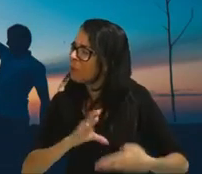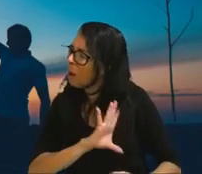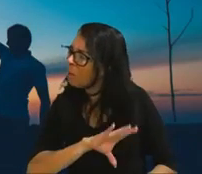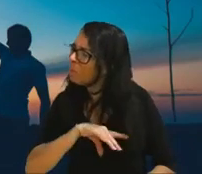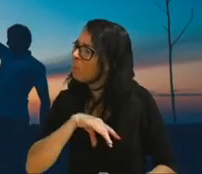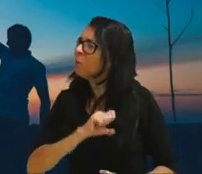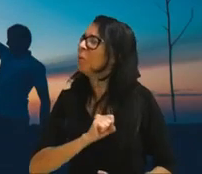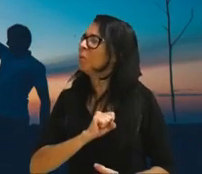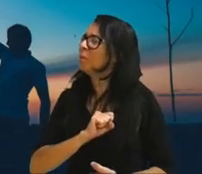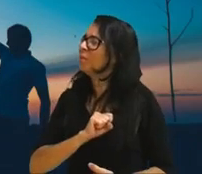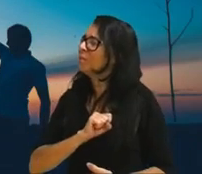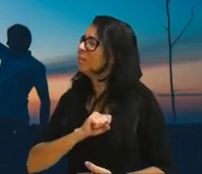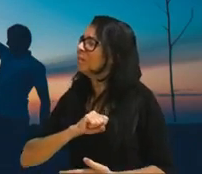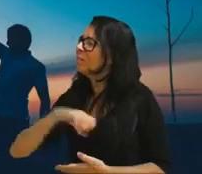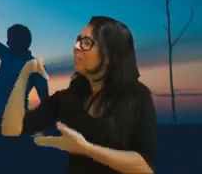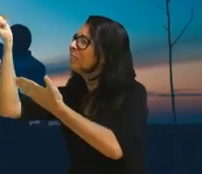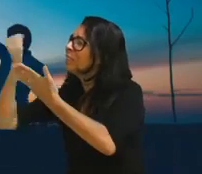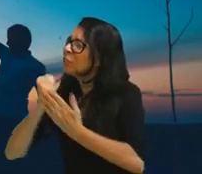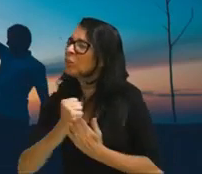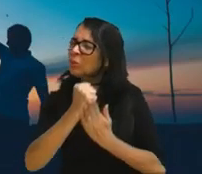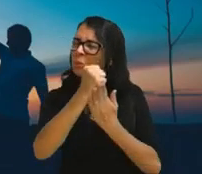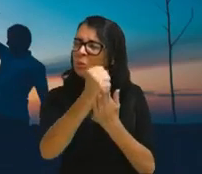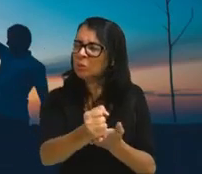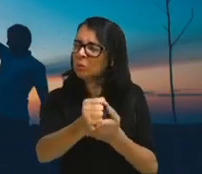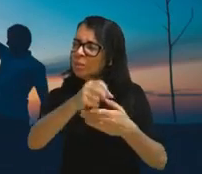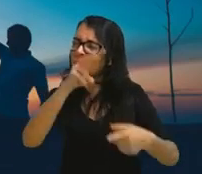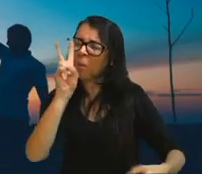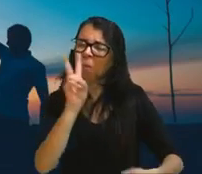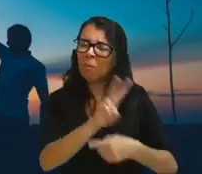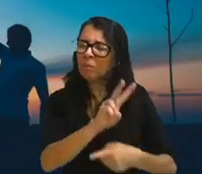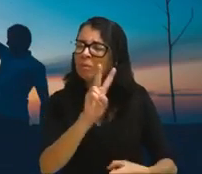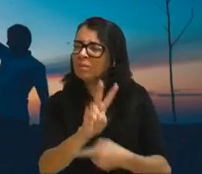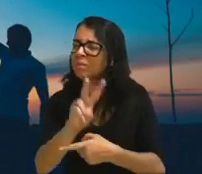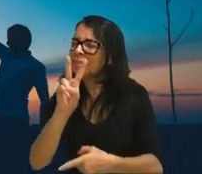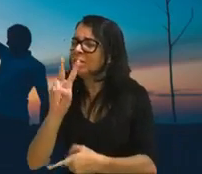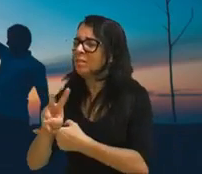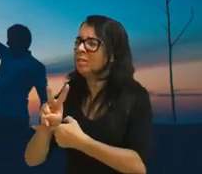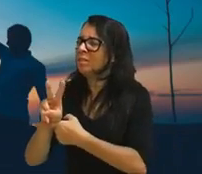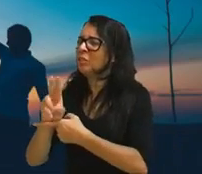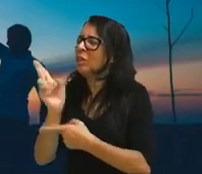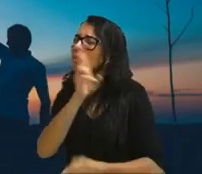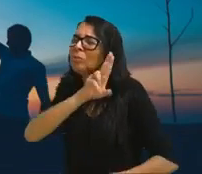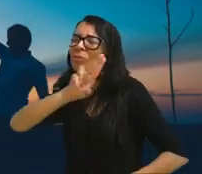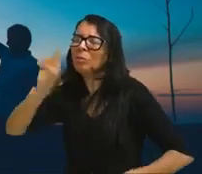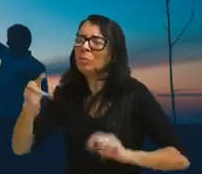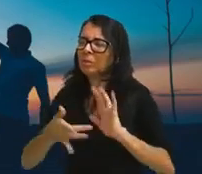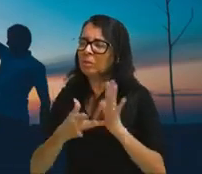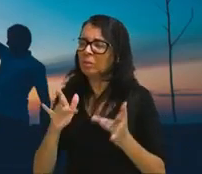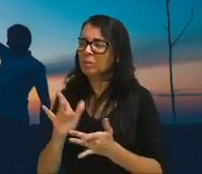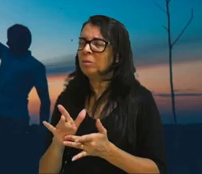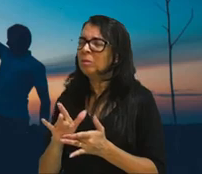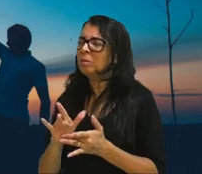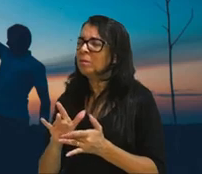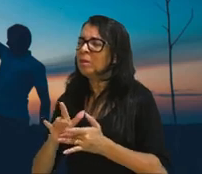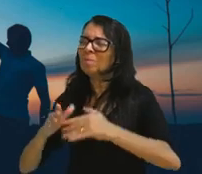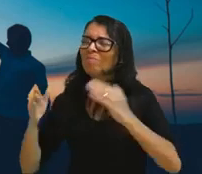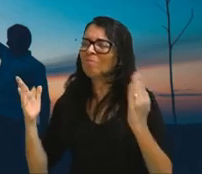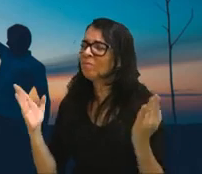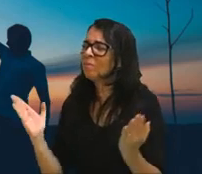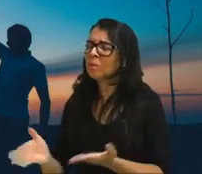segurança, Senhor, para esses lares, ó Pai. Senhor, eu te peço em nome de Jesus Cristo, ó Pai. Se famílias, ó Deus, nesse momento, ó Pai,